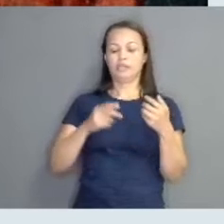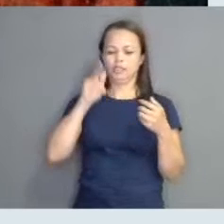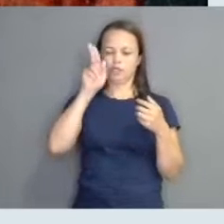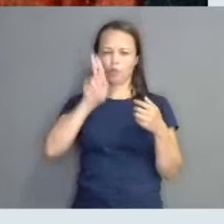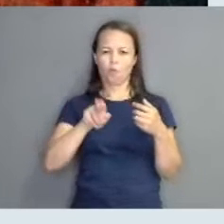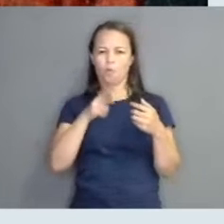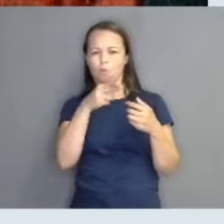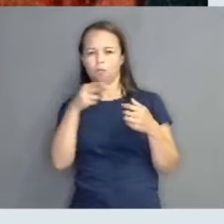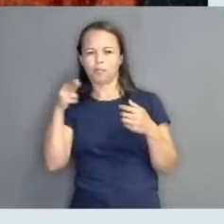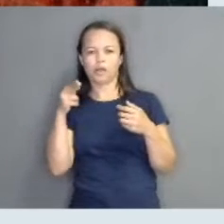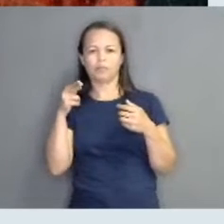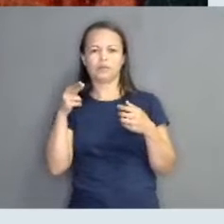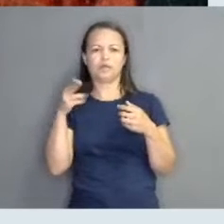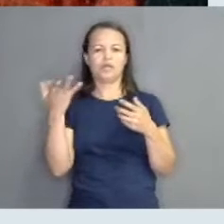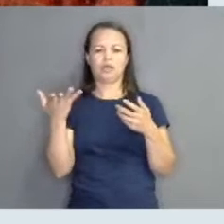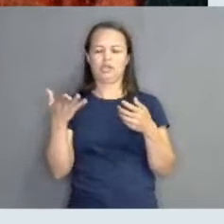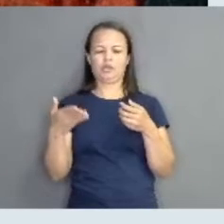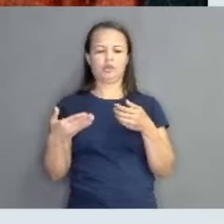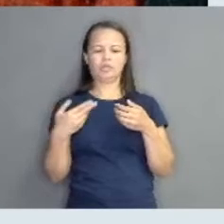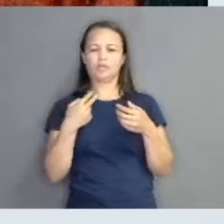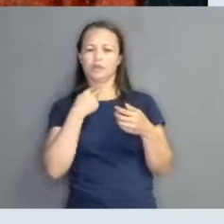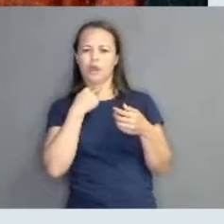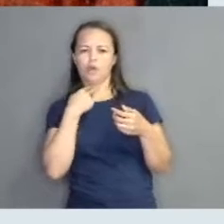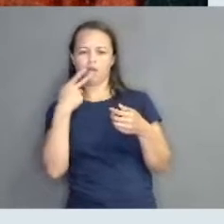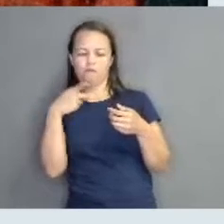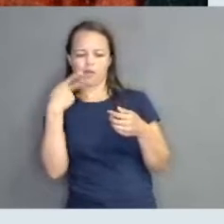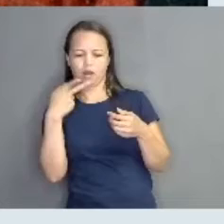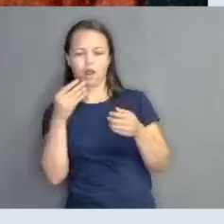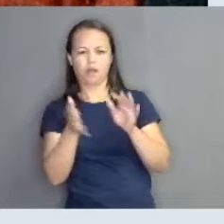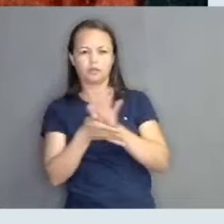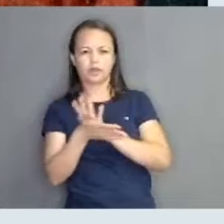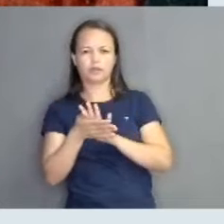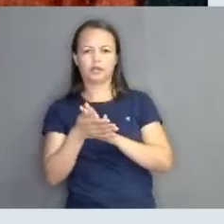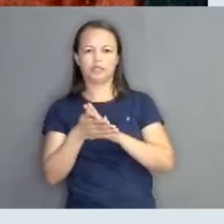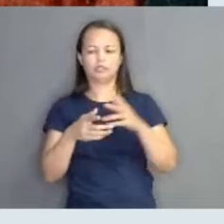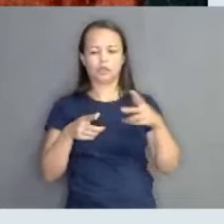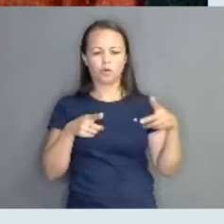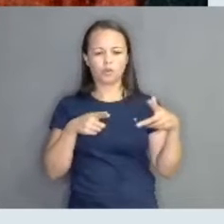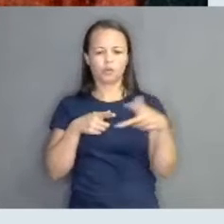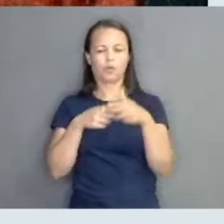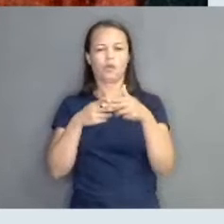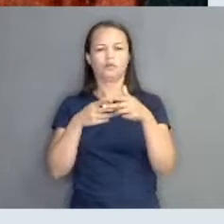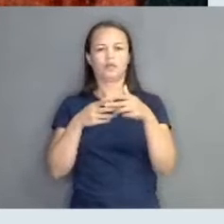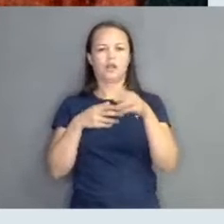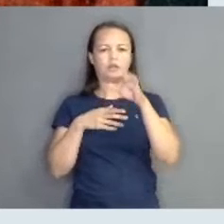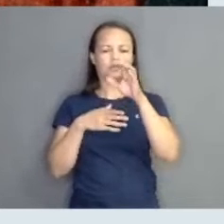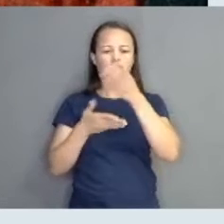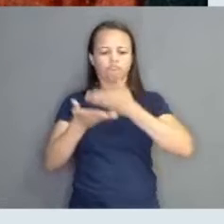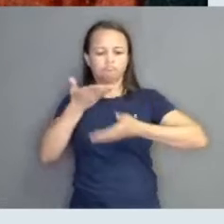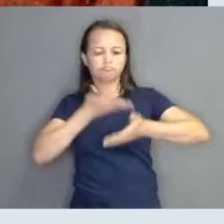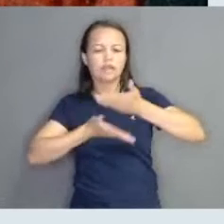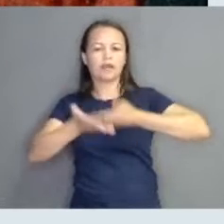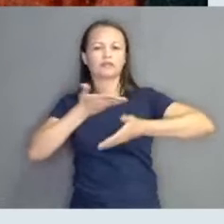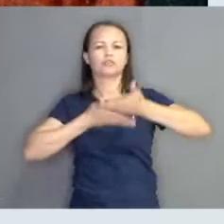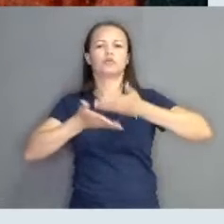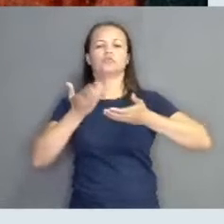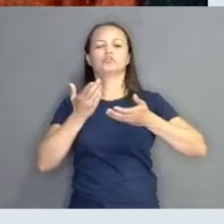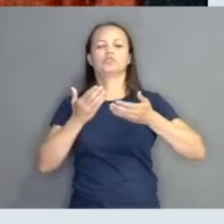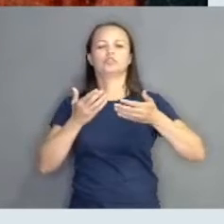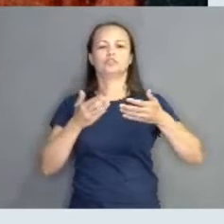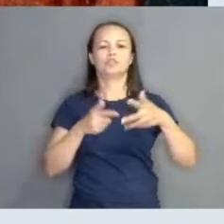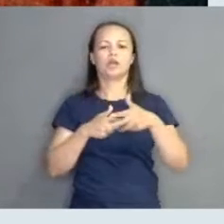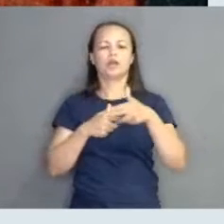estaria interferindo no poder, ele corta relações com a Igreja Católica. De certa